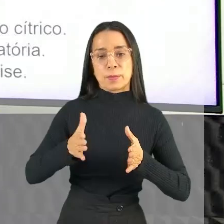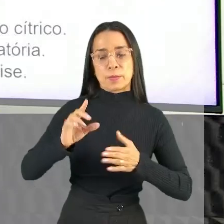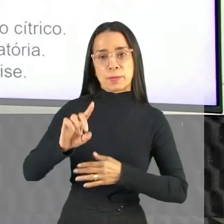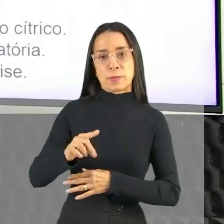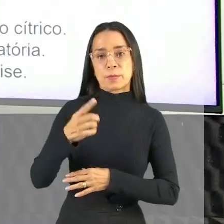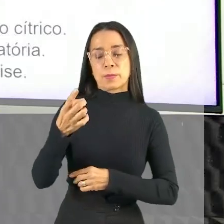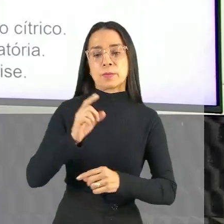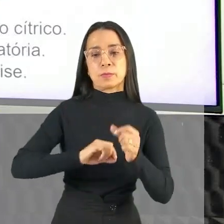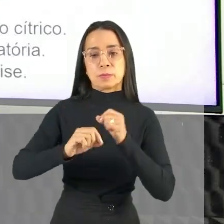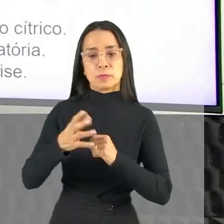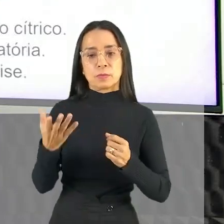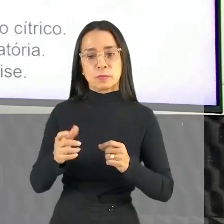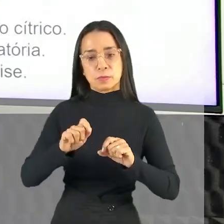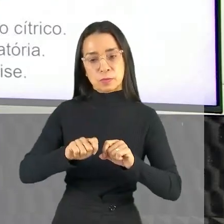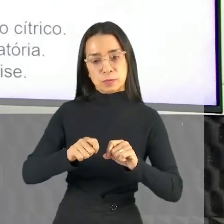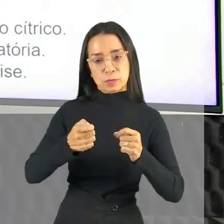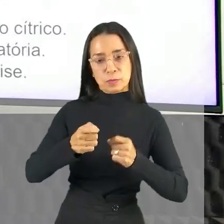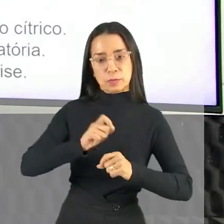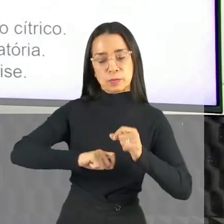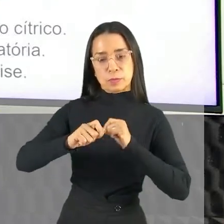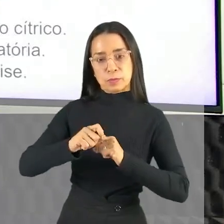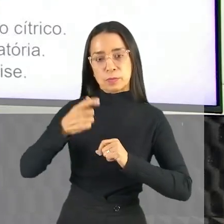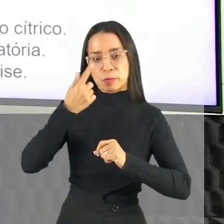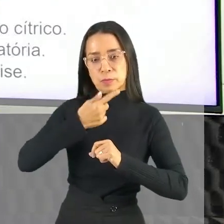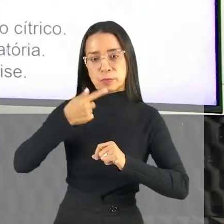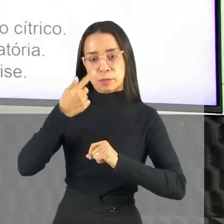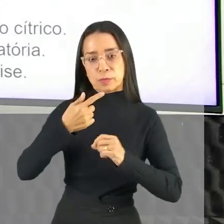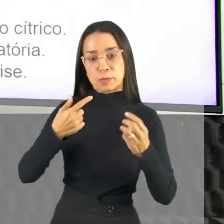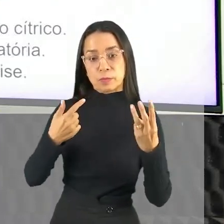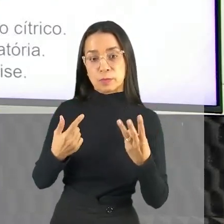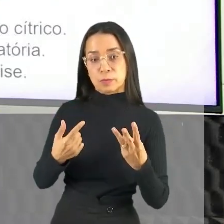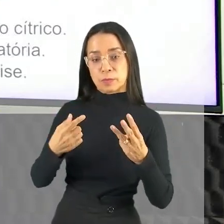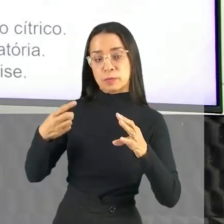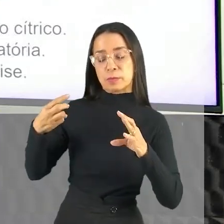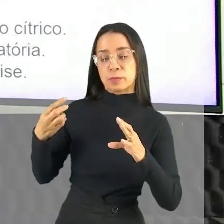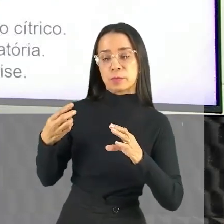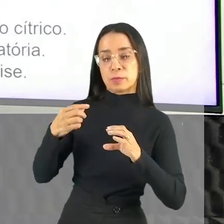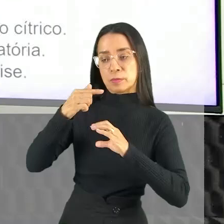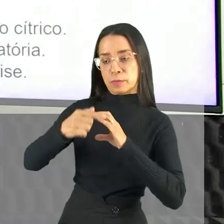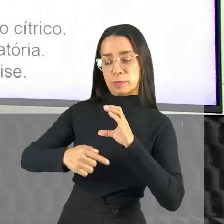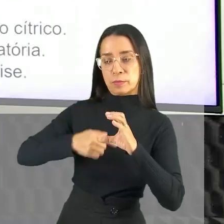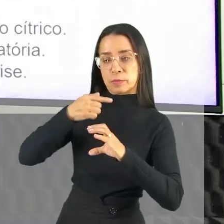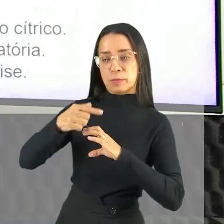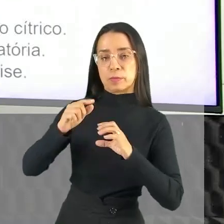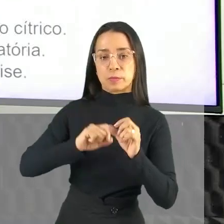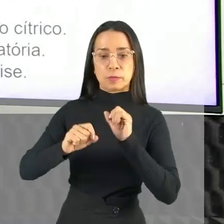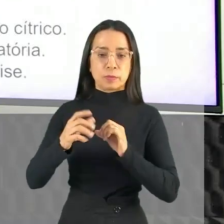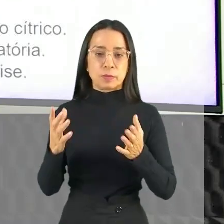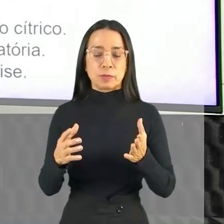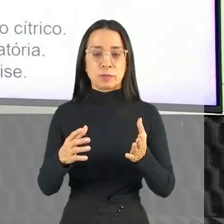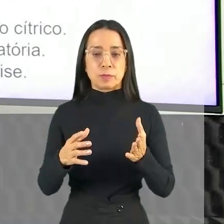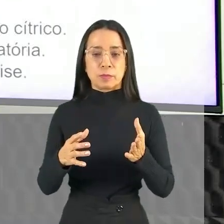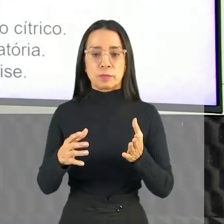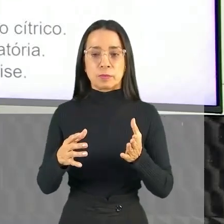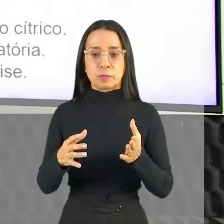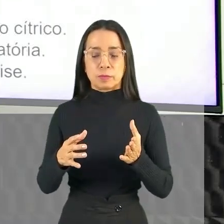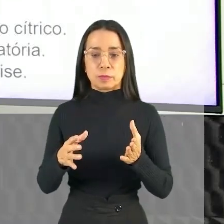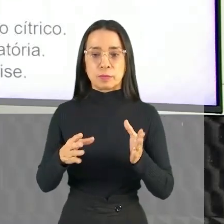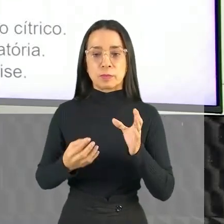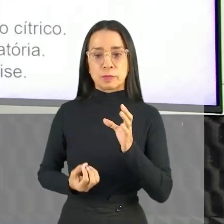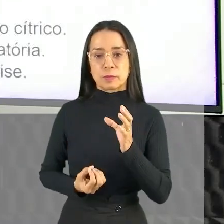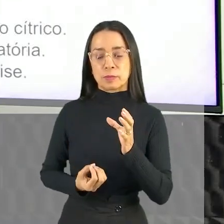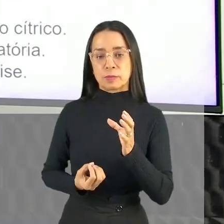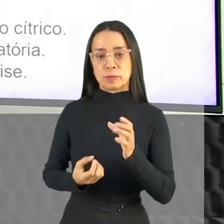seguinte a essa quebra da glicose em 3 carbonos. O que vai acontecer ali? Vai ser produzidos